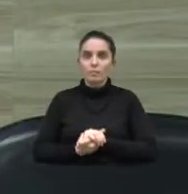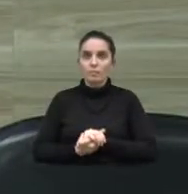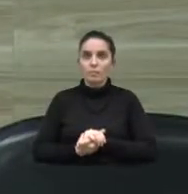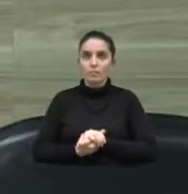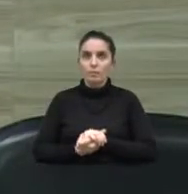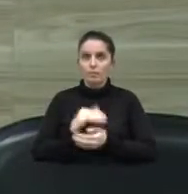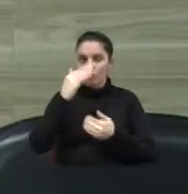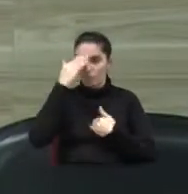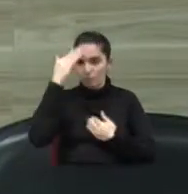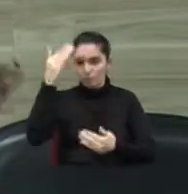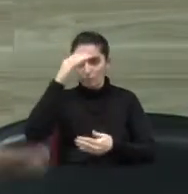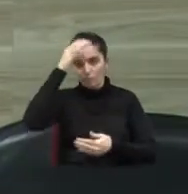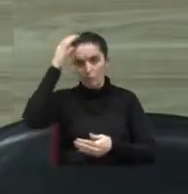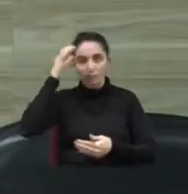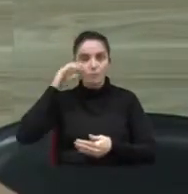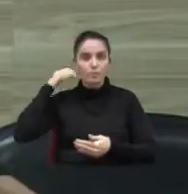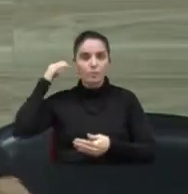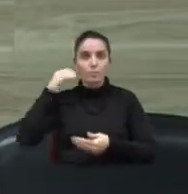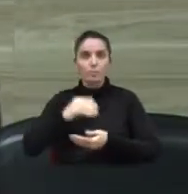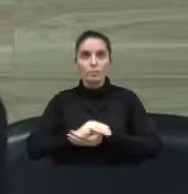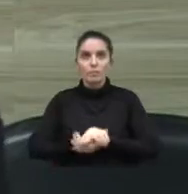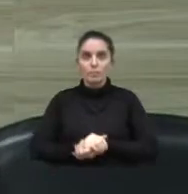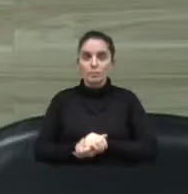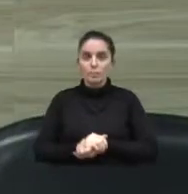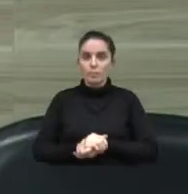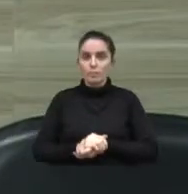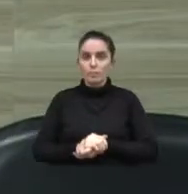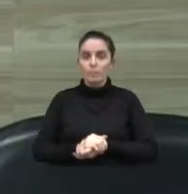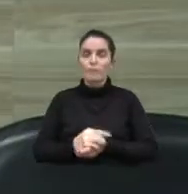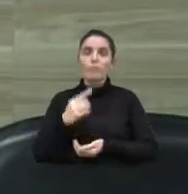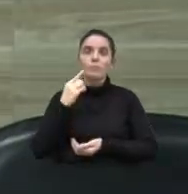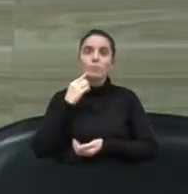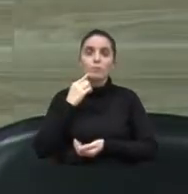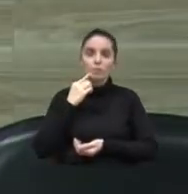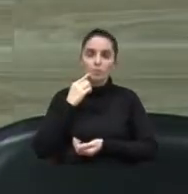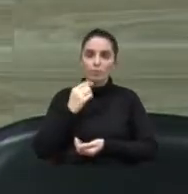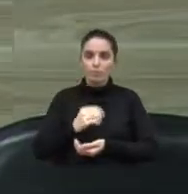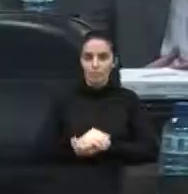Muito obrigada, Carolina. Me concede uma parte, Carol? Sim, vereador.